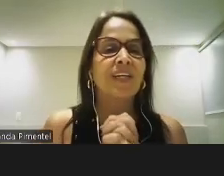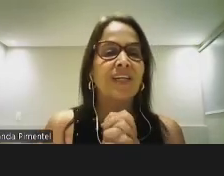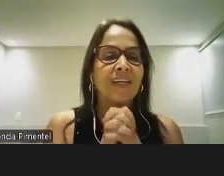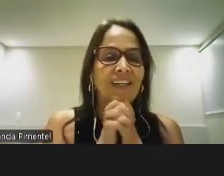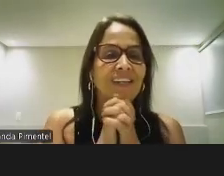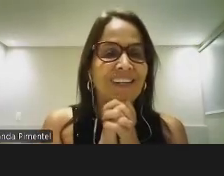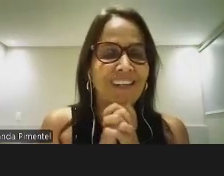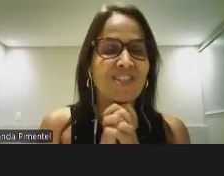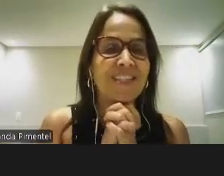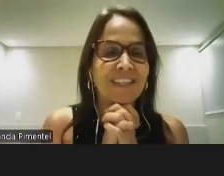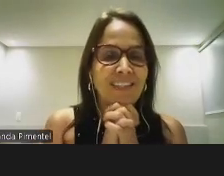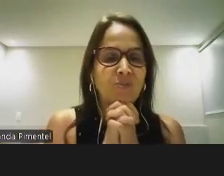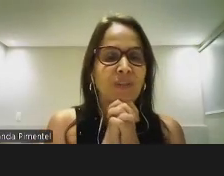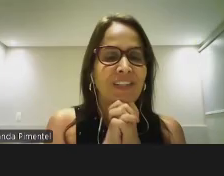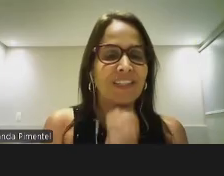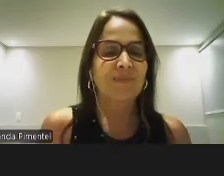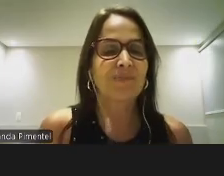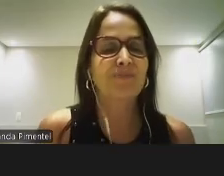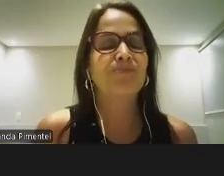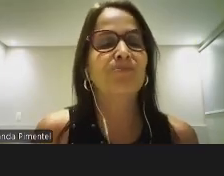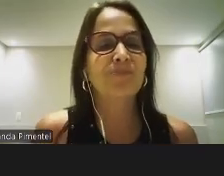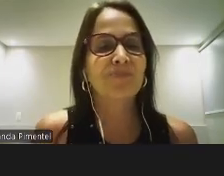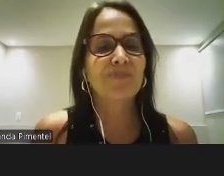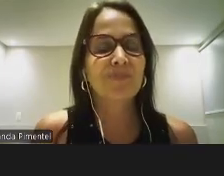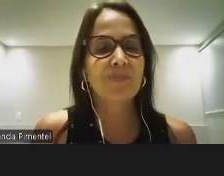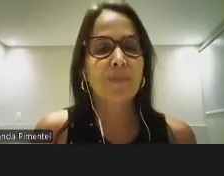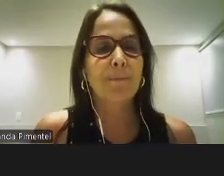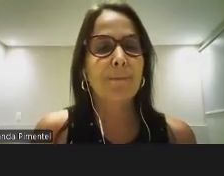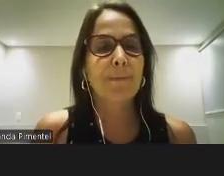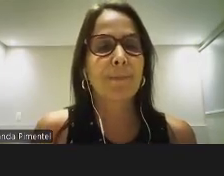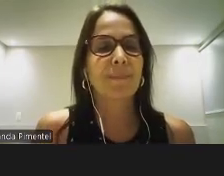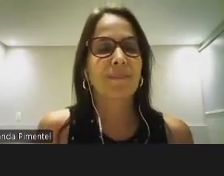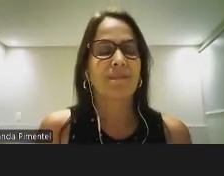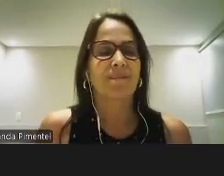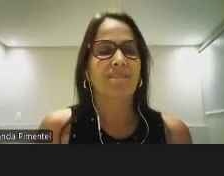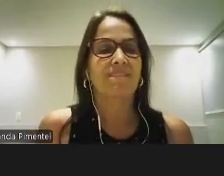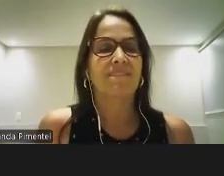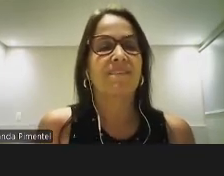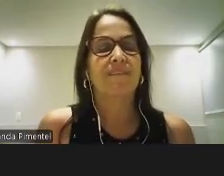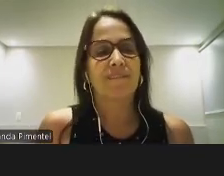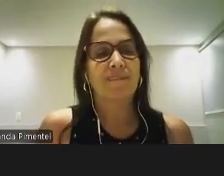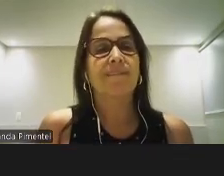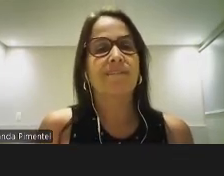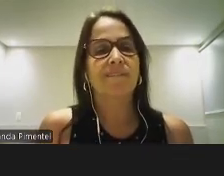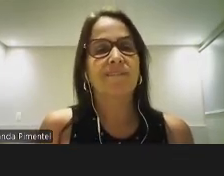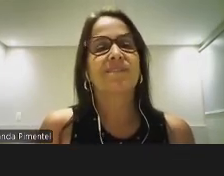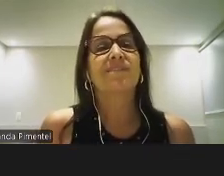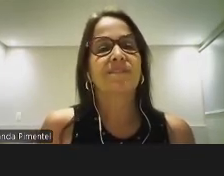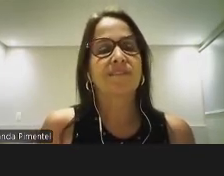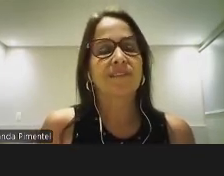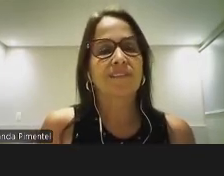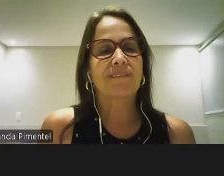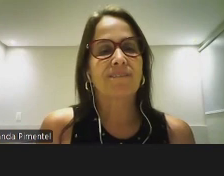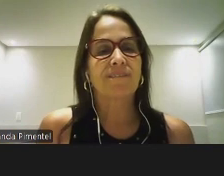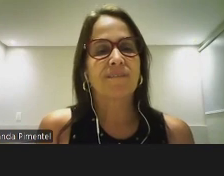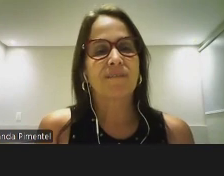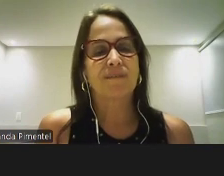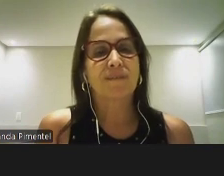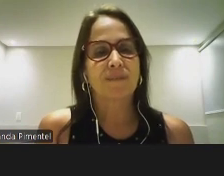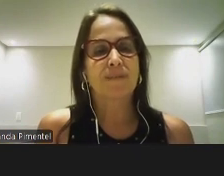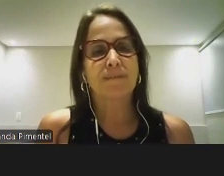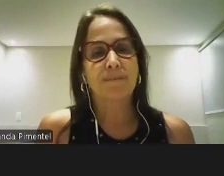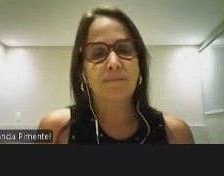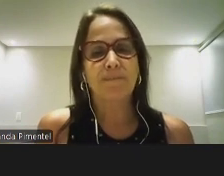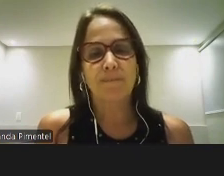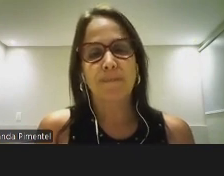para poder a Sim. gente se despedir. Lembrando da medicina, que amo muito, eu prezo